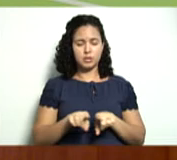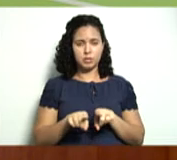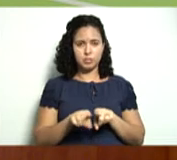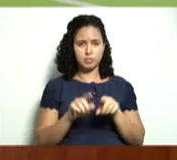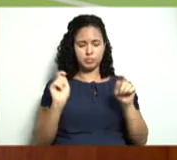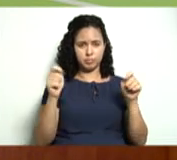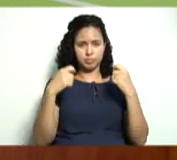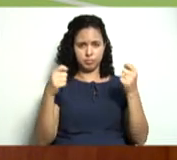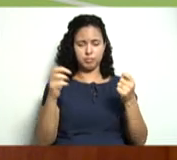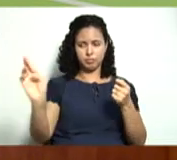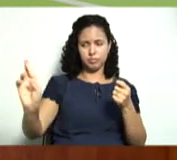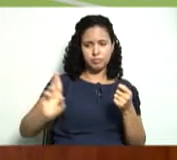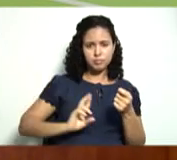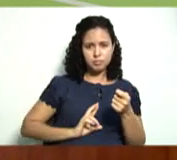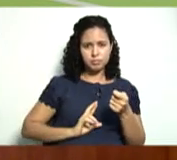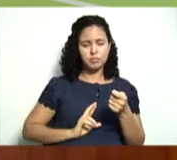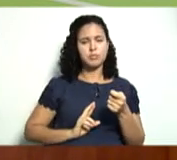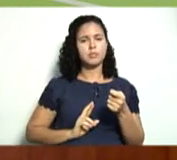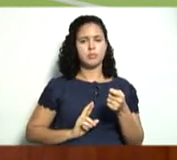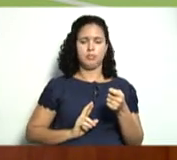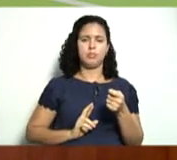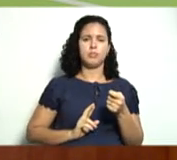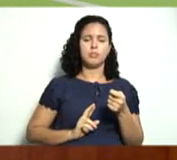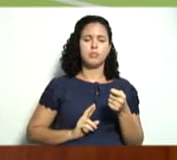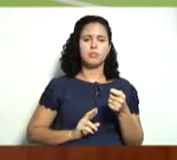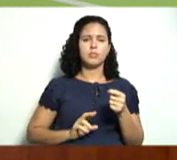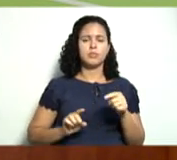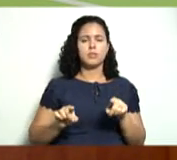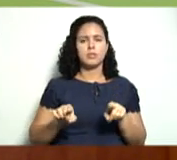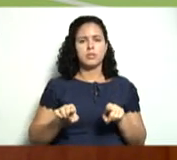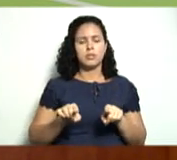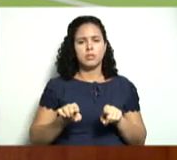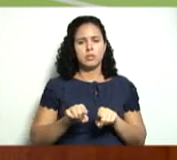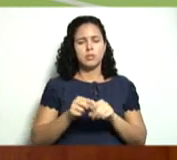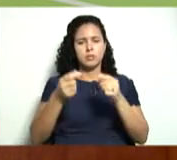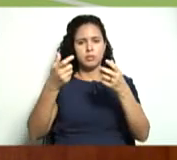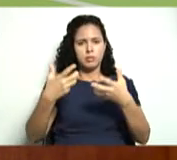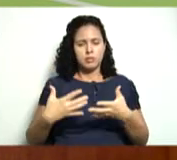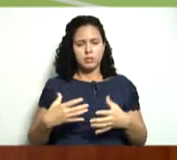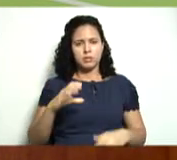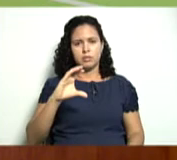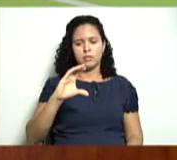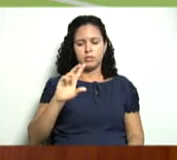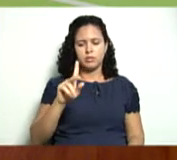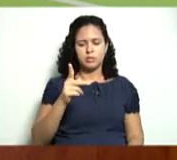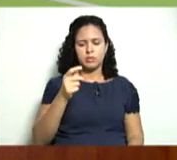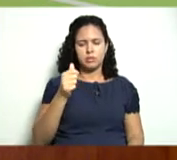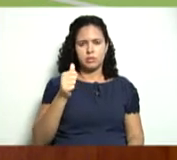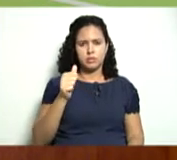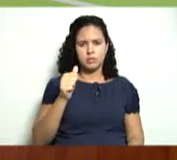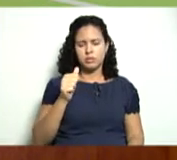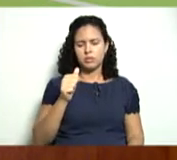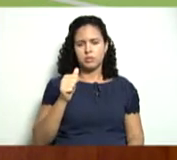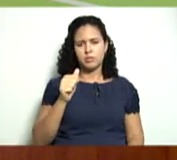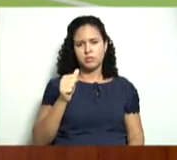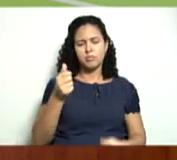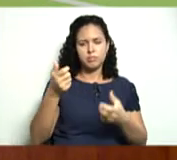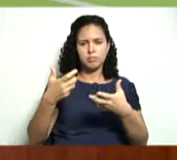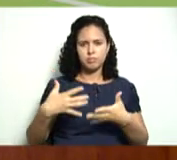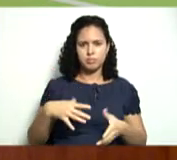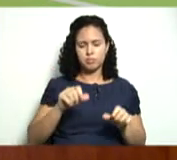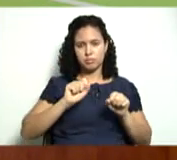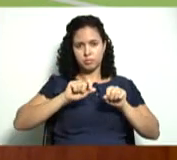dessa dessa questão aí é e aqui estão falando que o slide lapso da resposta a